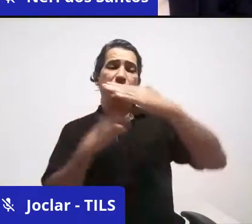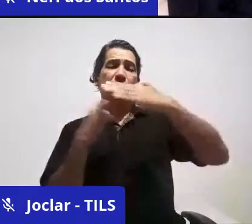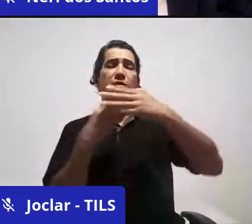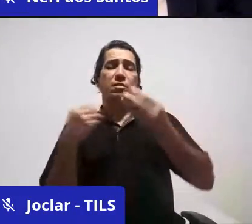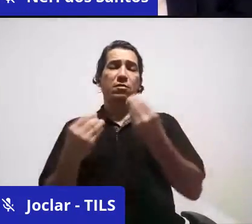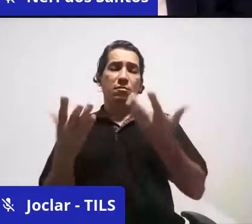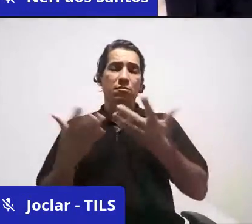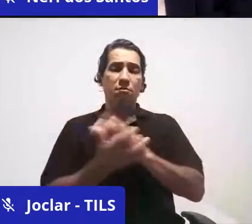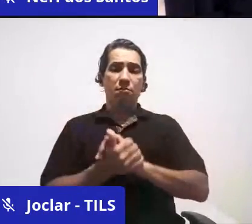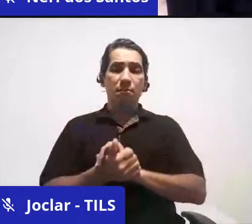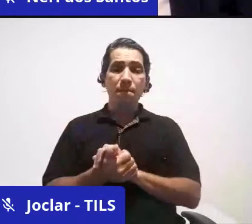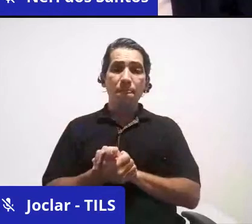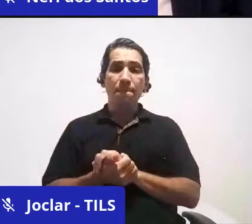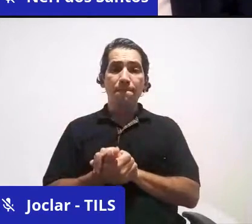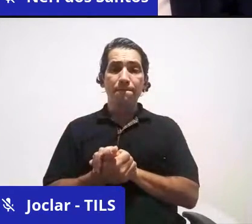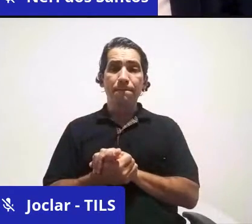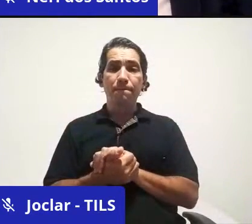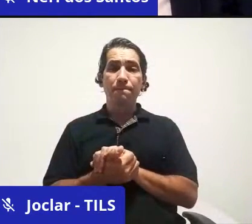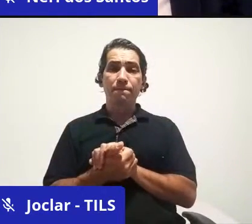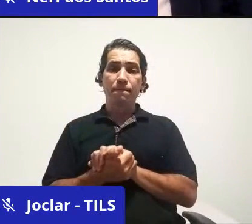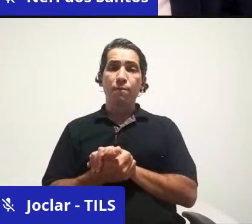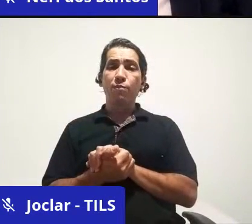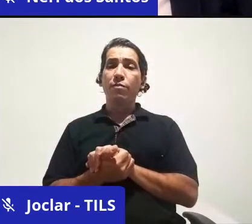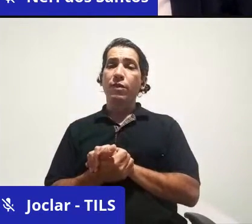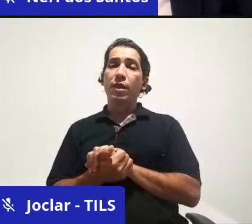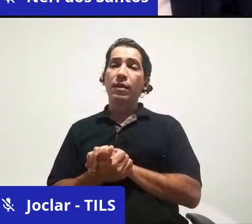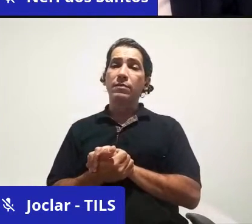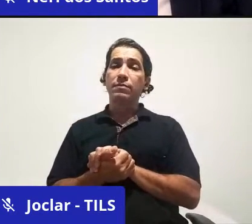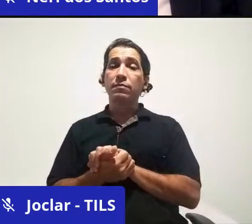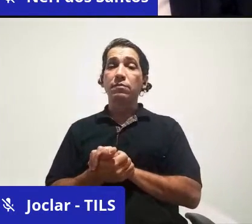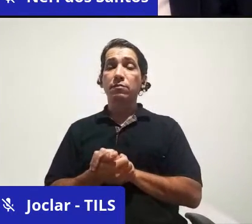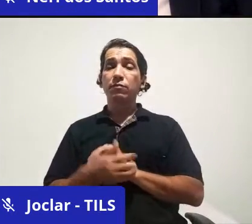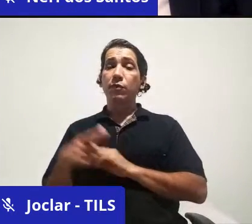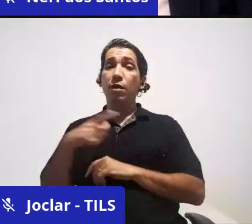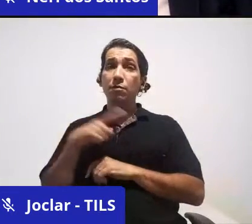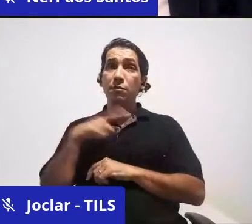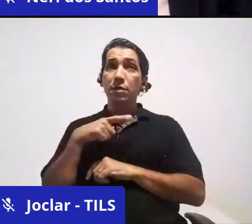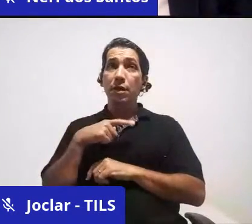Claro, tem a questão da formação